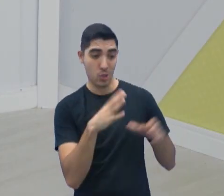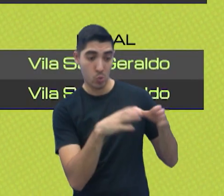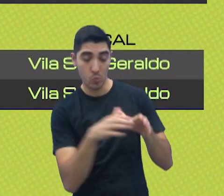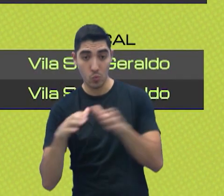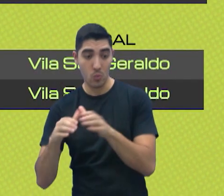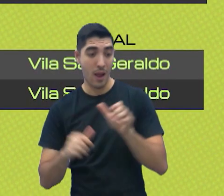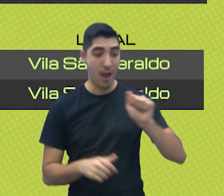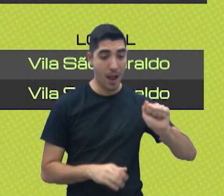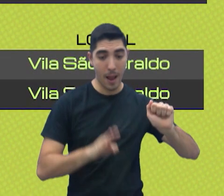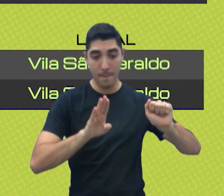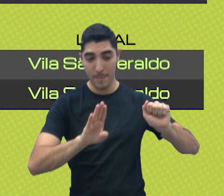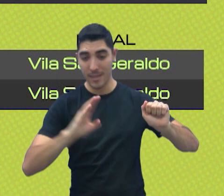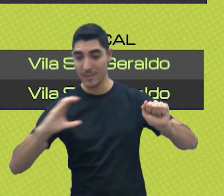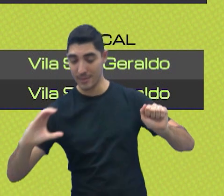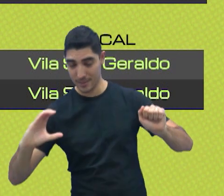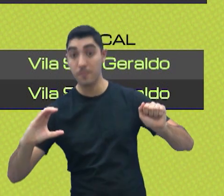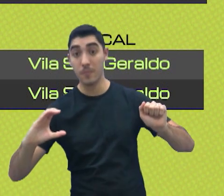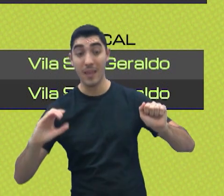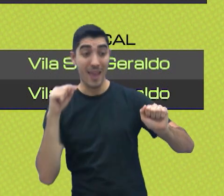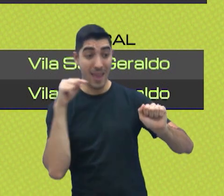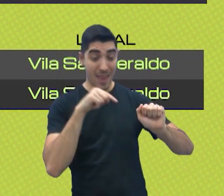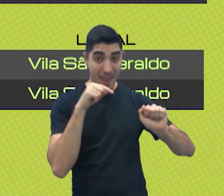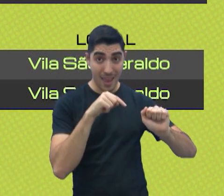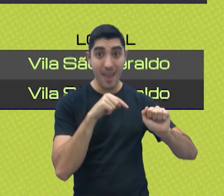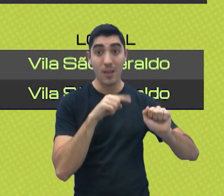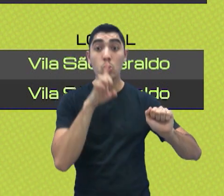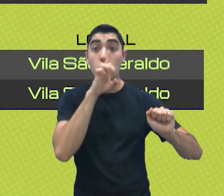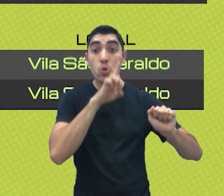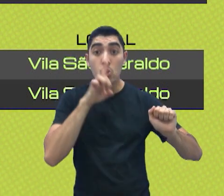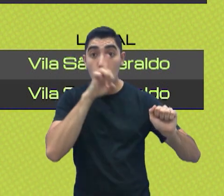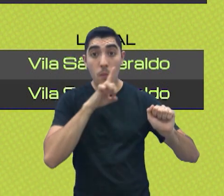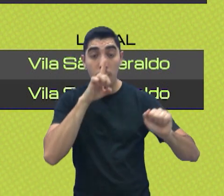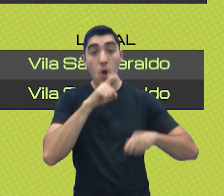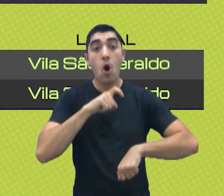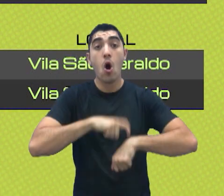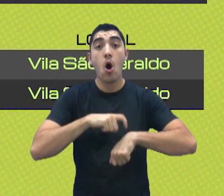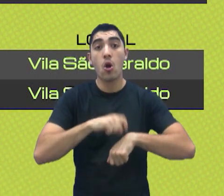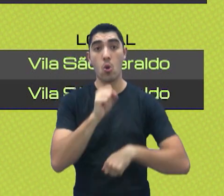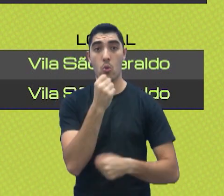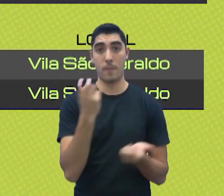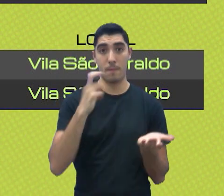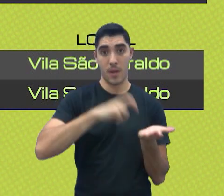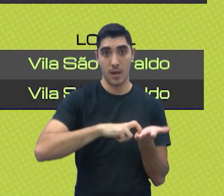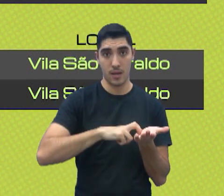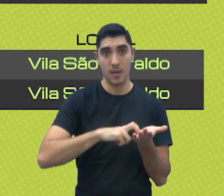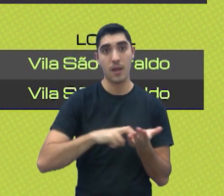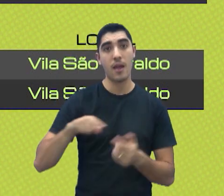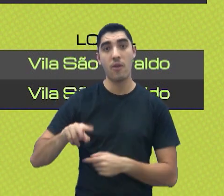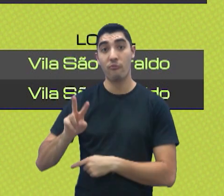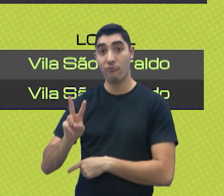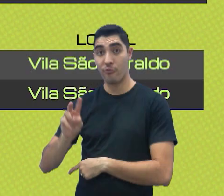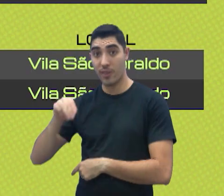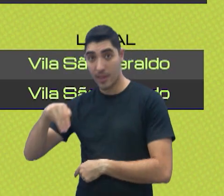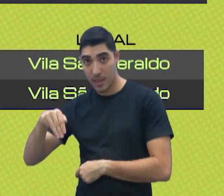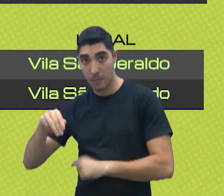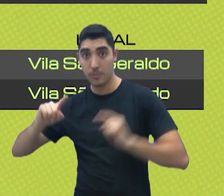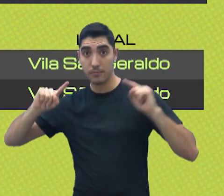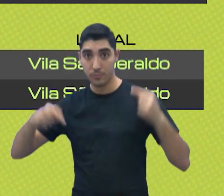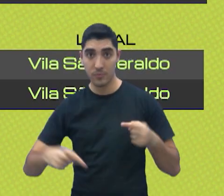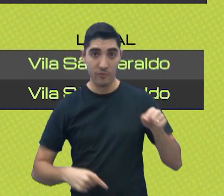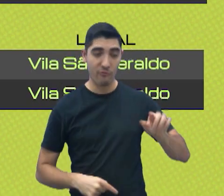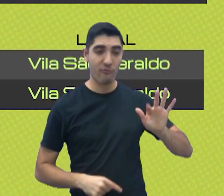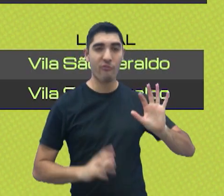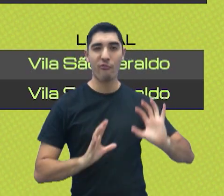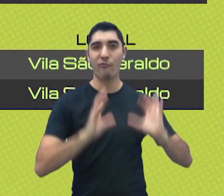C. No grupo A, domingo, 8 horas da manhã, o Unidos da VM enfrenta o Festa Linda lá na